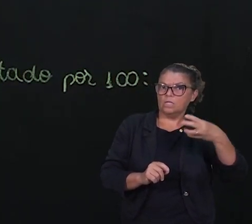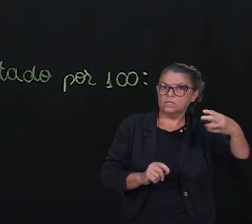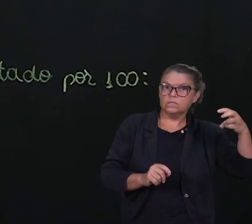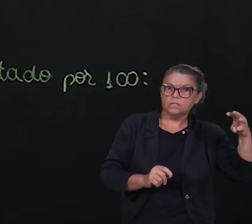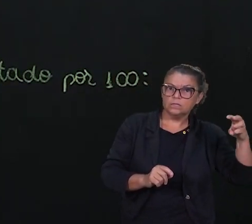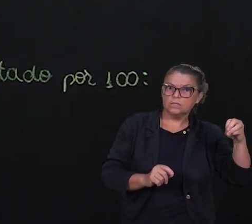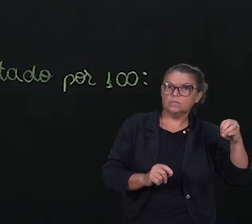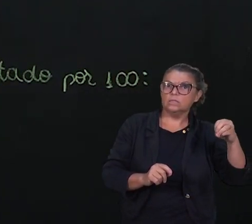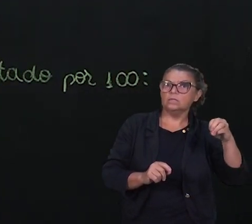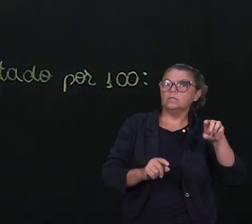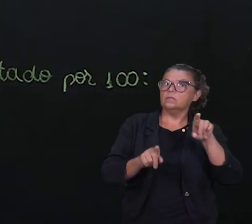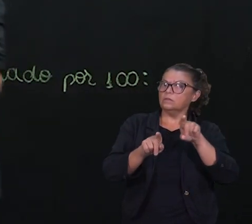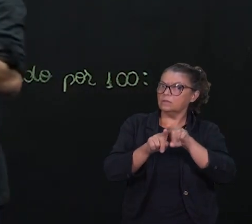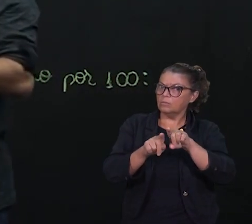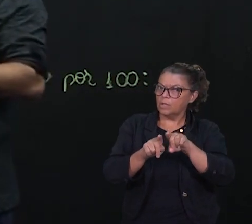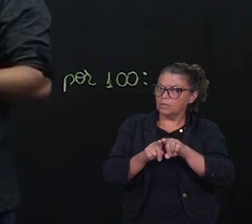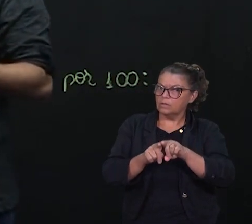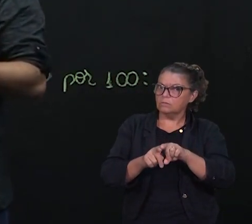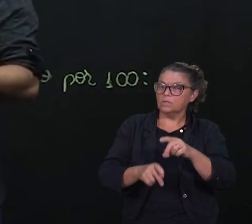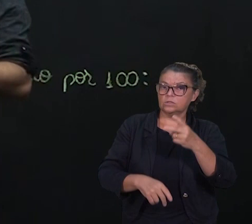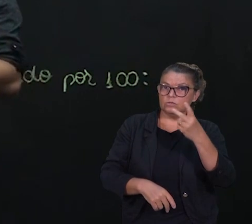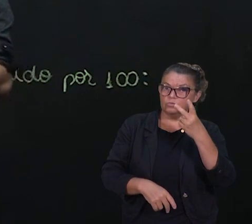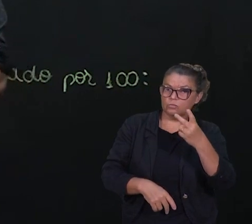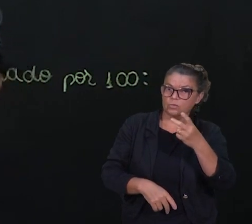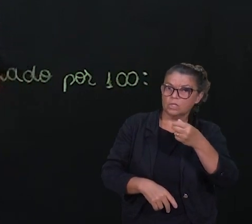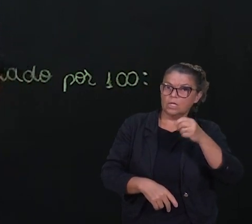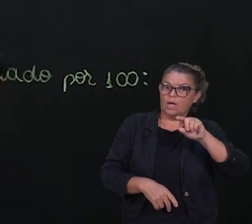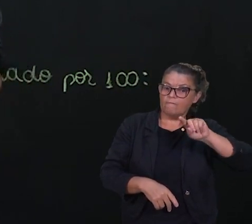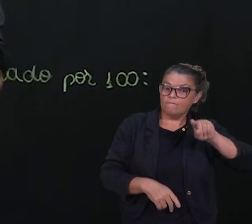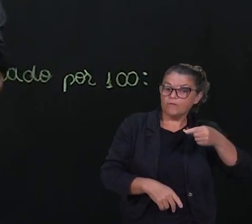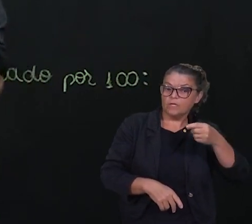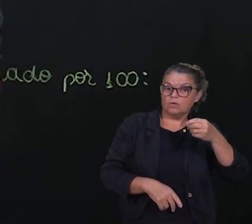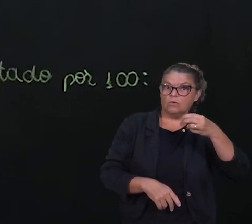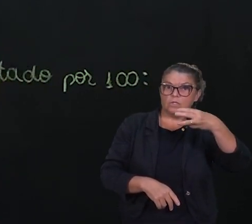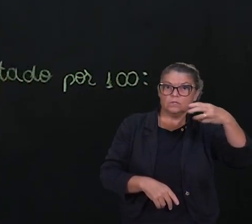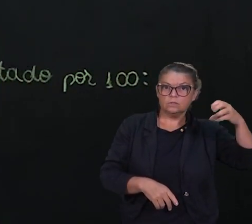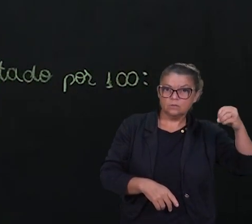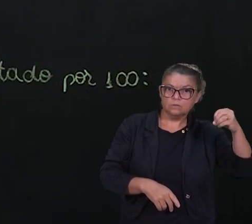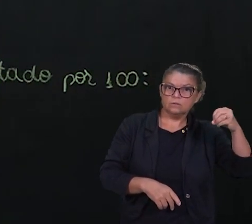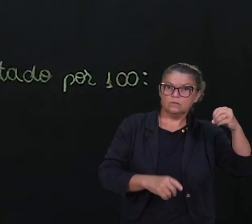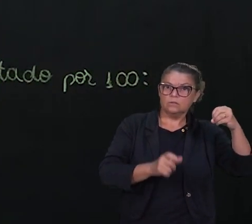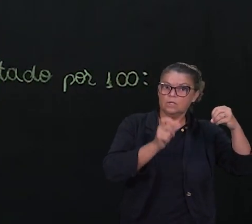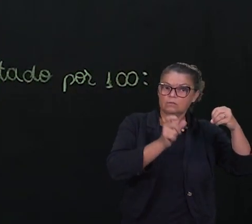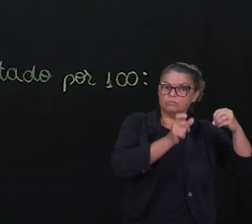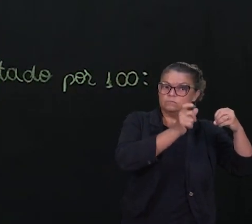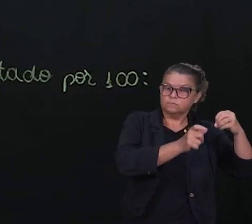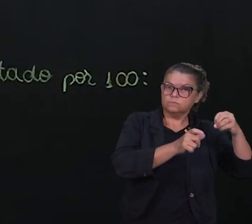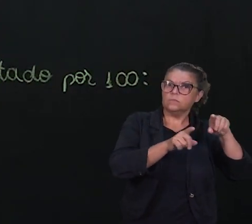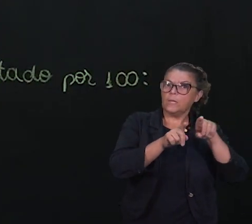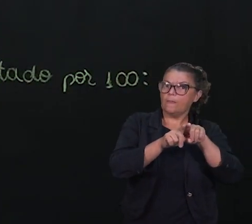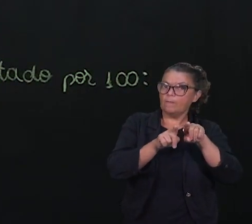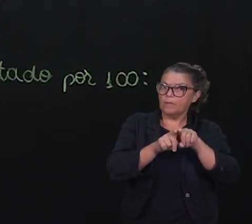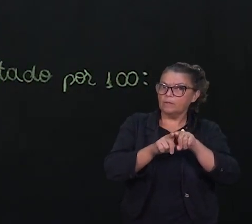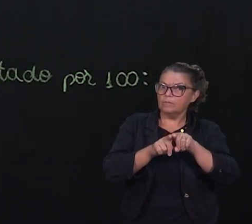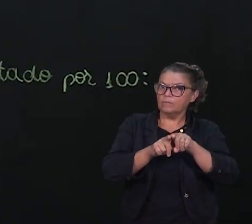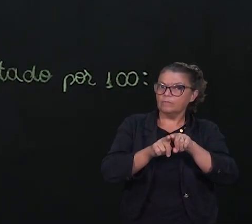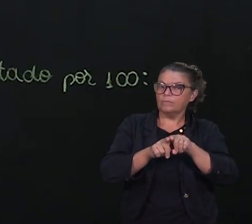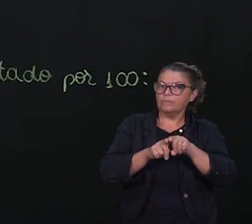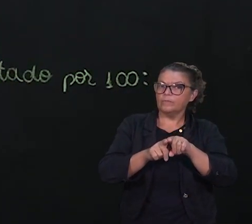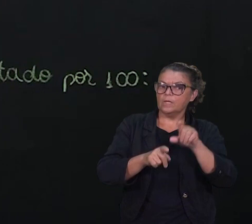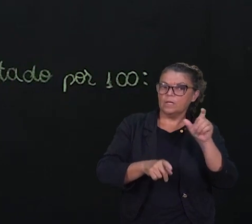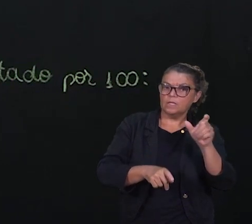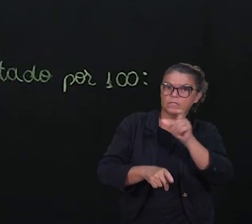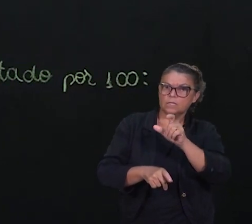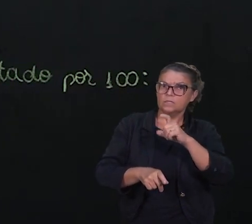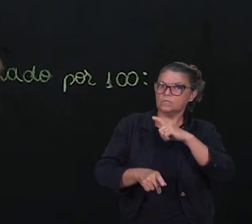30 centavos possuem duas casas decimais. Logo então, se esse possui duas casas decimais e